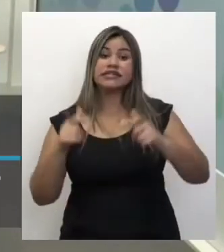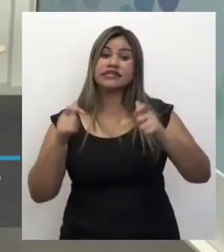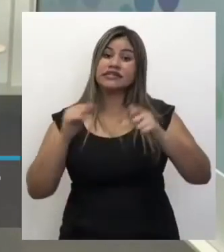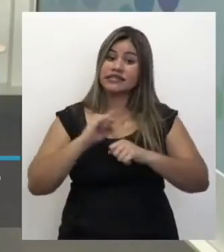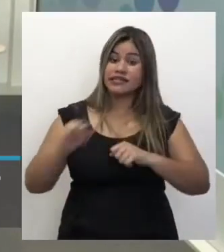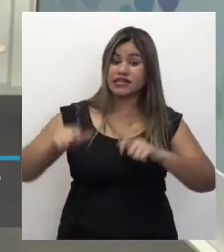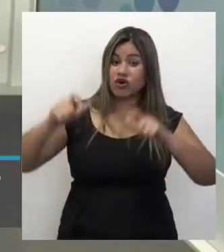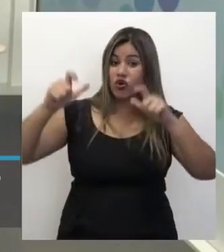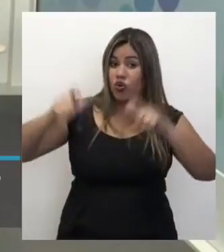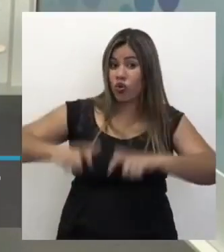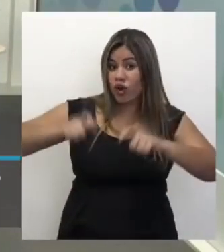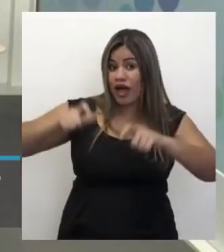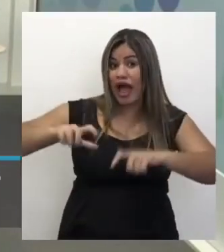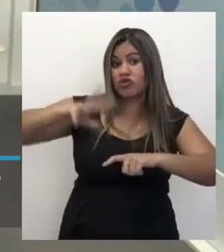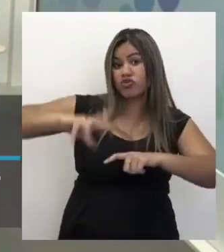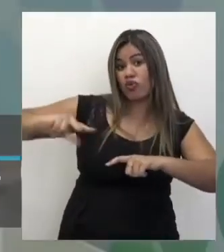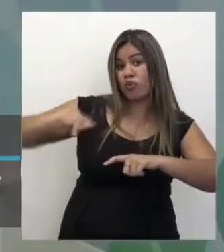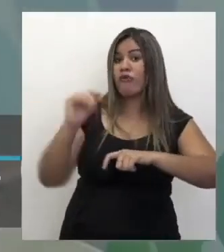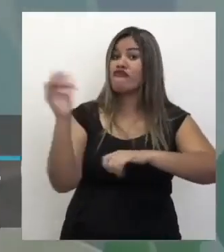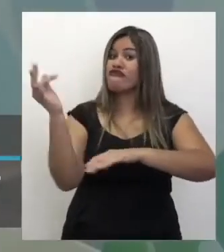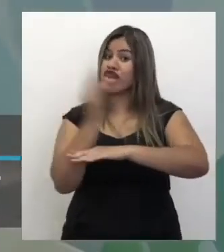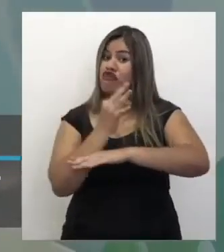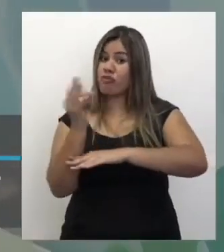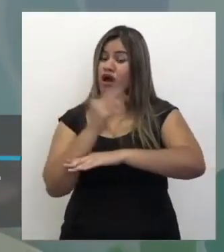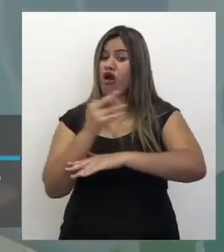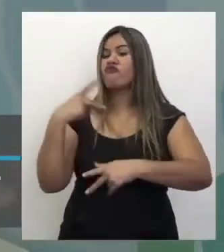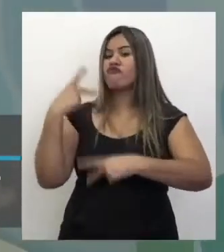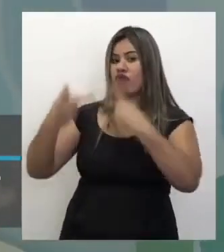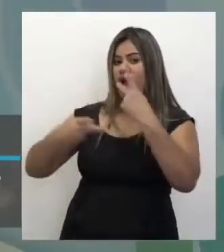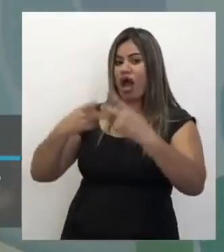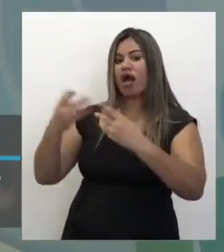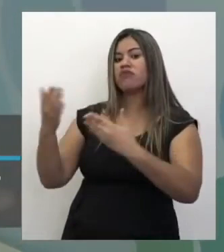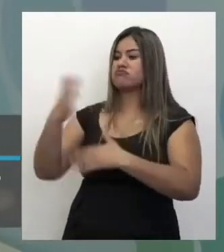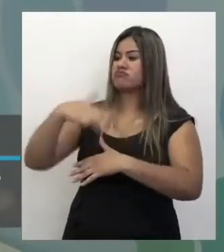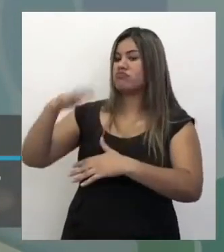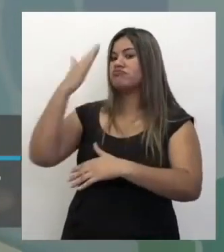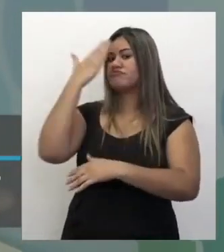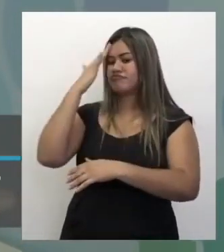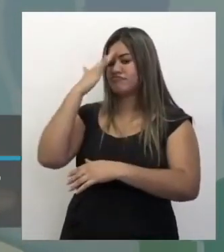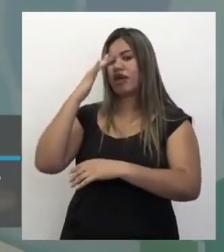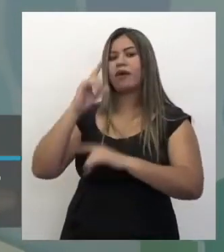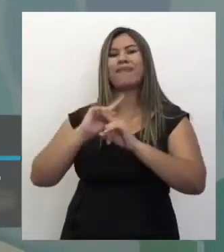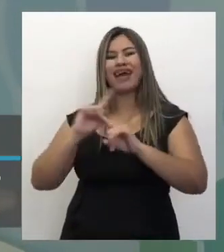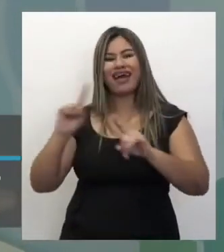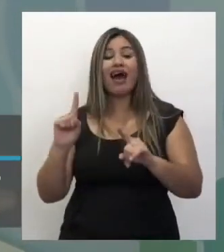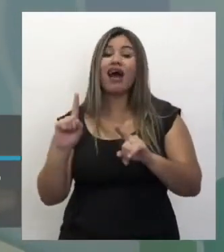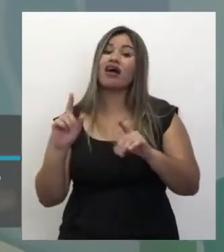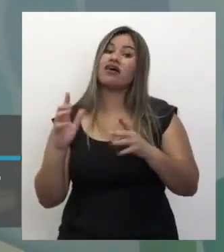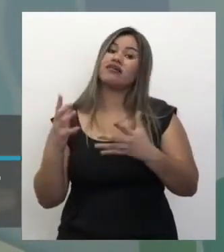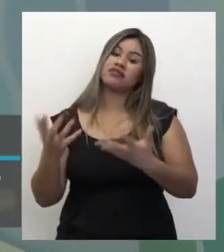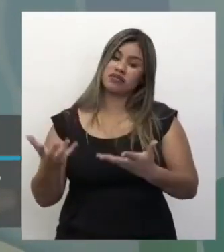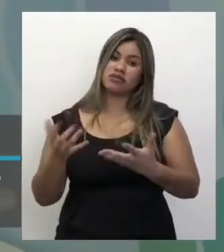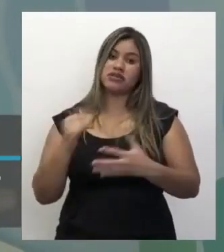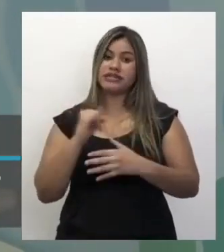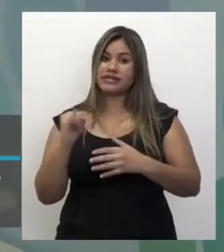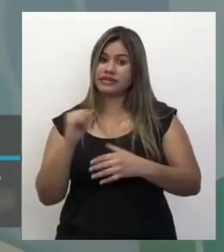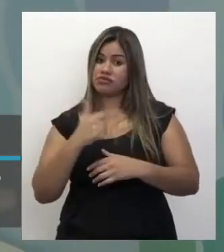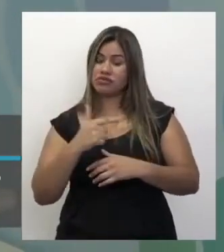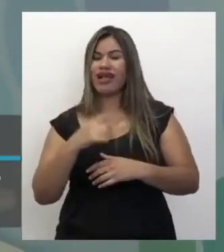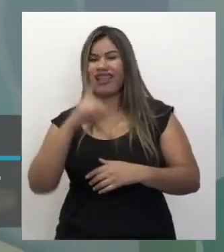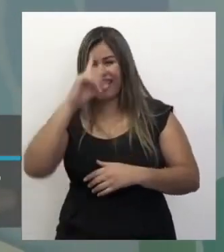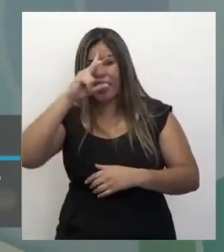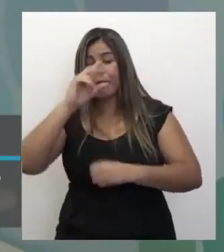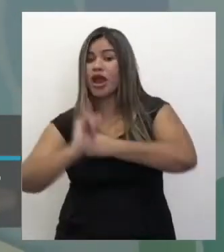todo mundo fala daquele jeitinho e eu chego formal, não me entende. Vocês lembram daquela crônica que eu li aqui no dia que eu ensinei